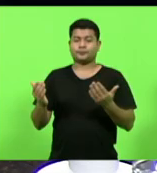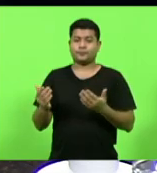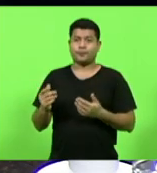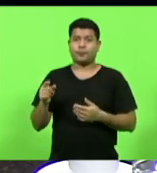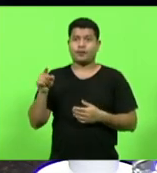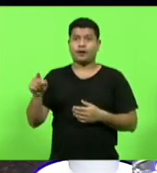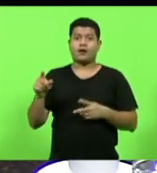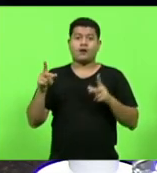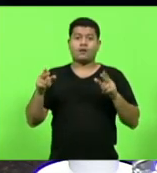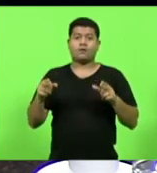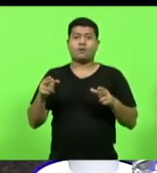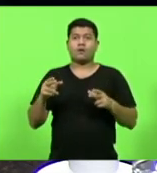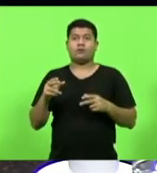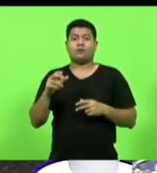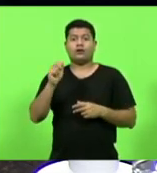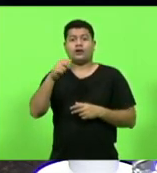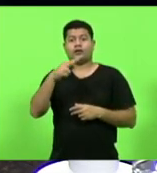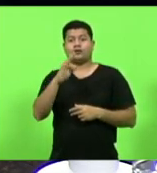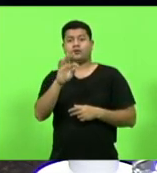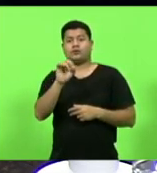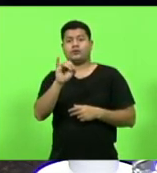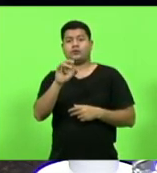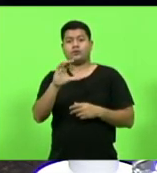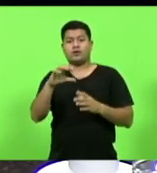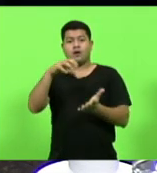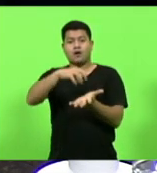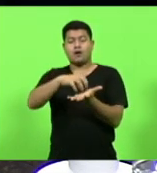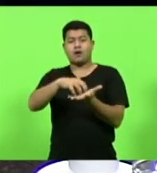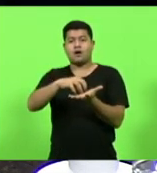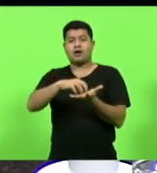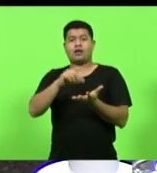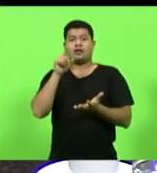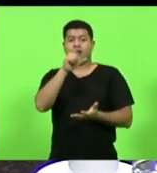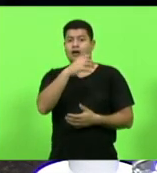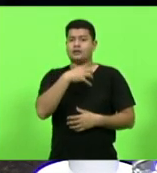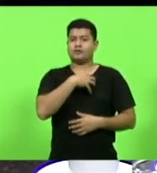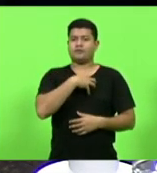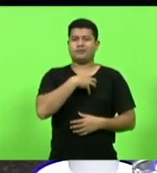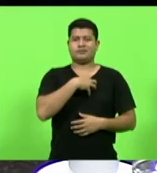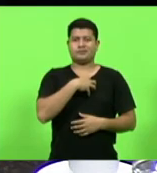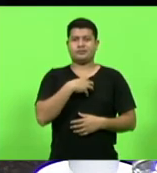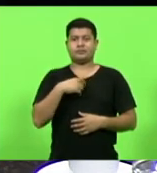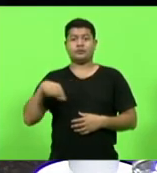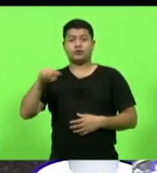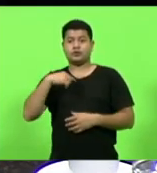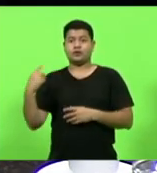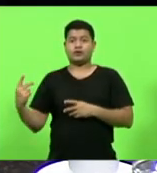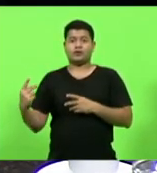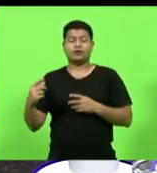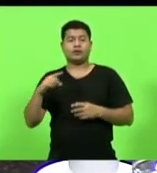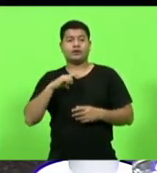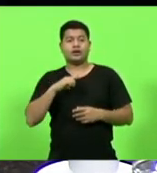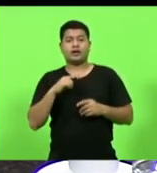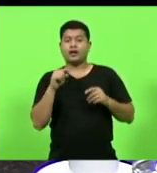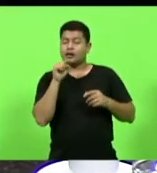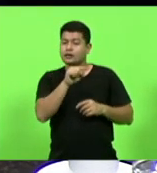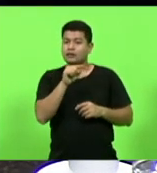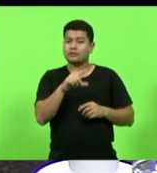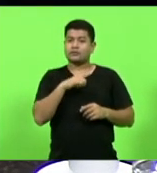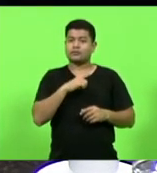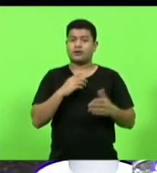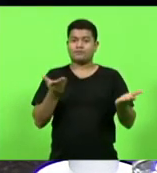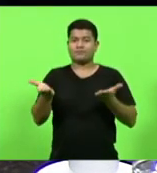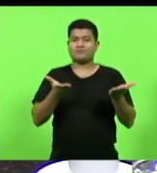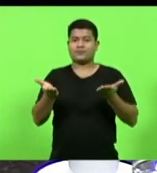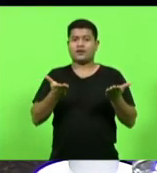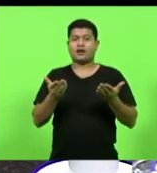Antônio Carlos Magalhães, em Salvador, a capital da Bahia. Lá tivemos recentemente licitação. E a empresa que